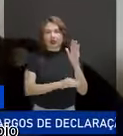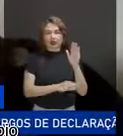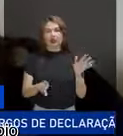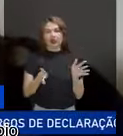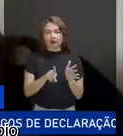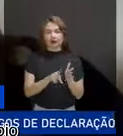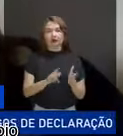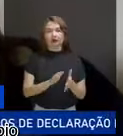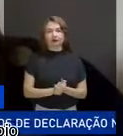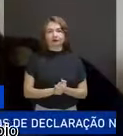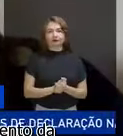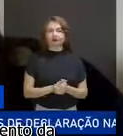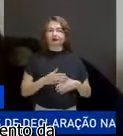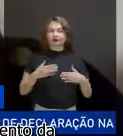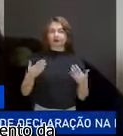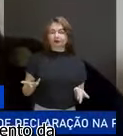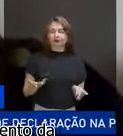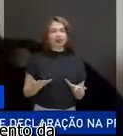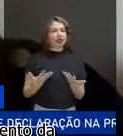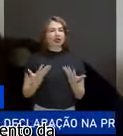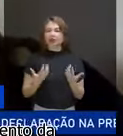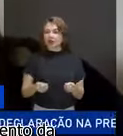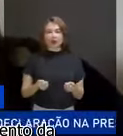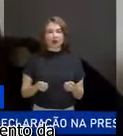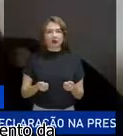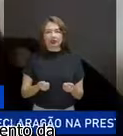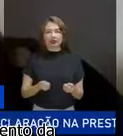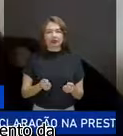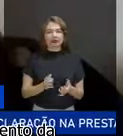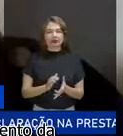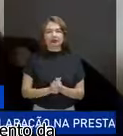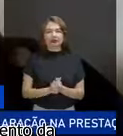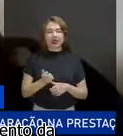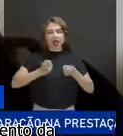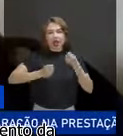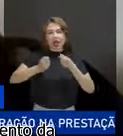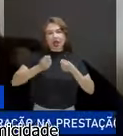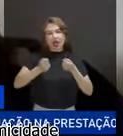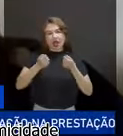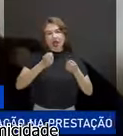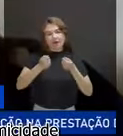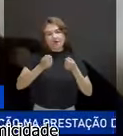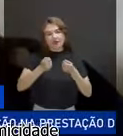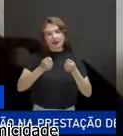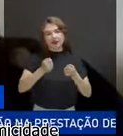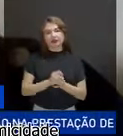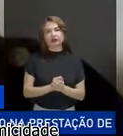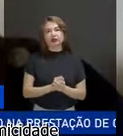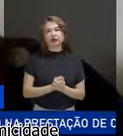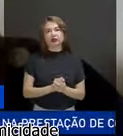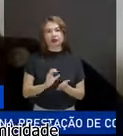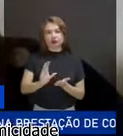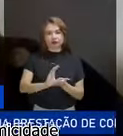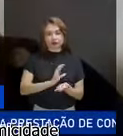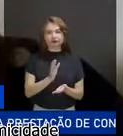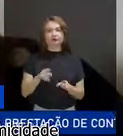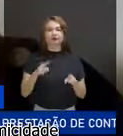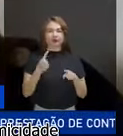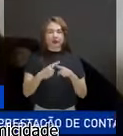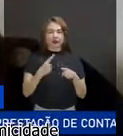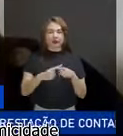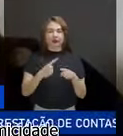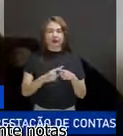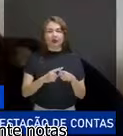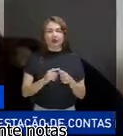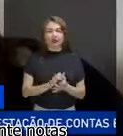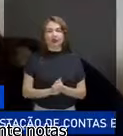ser rechaçada, pois não permite o aprofundamento da análise das contas. Sustentou que não houve economicidade na despesa com